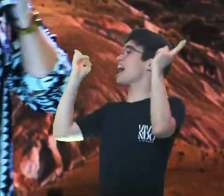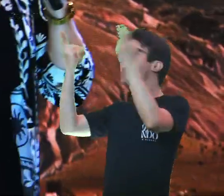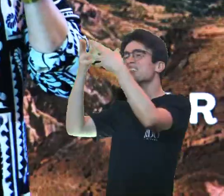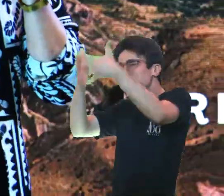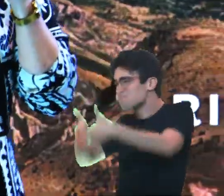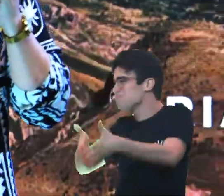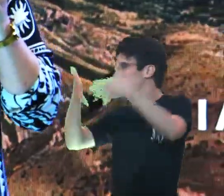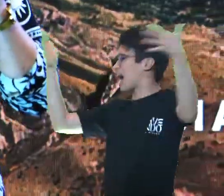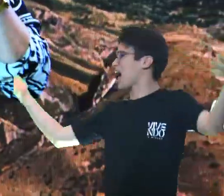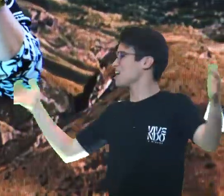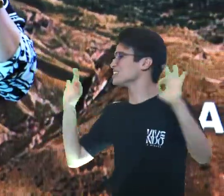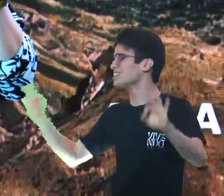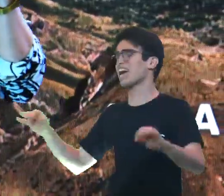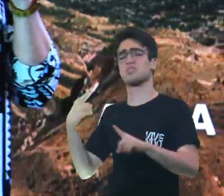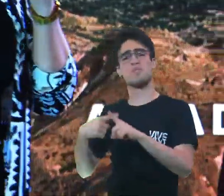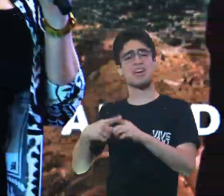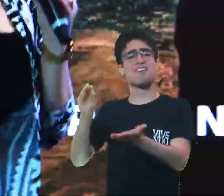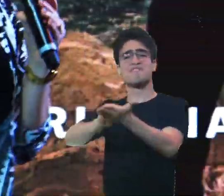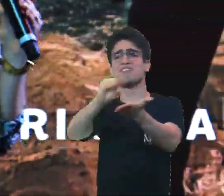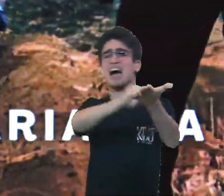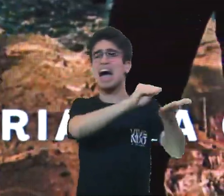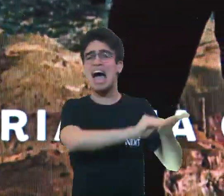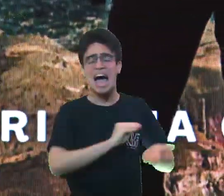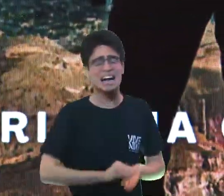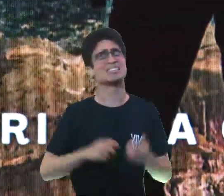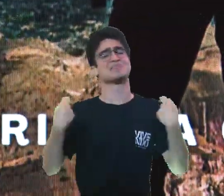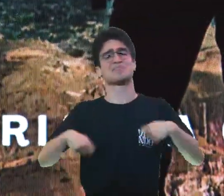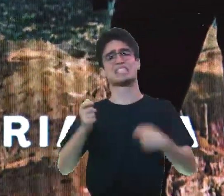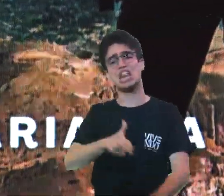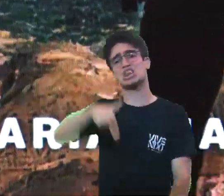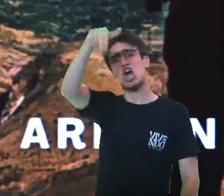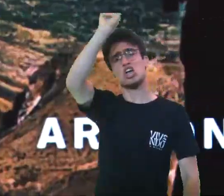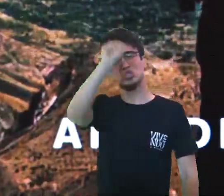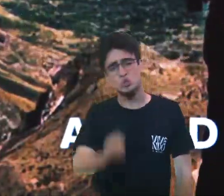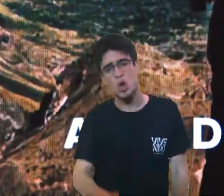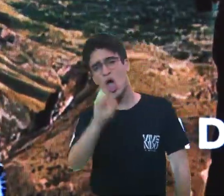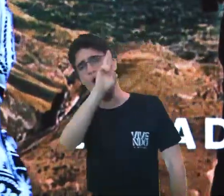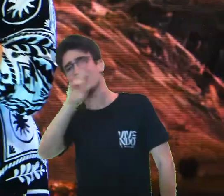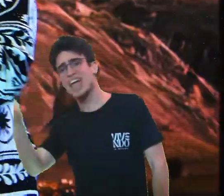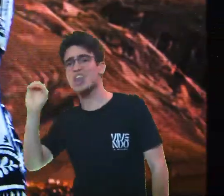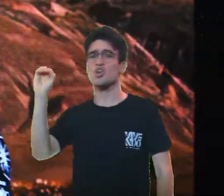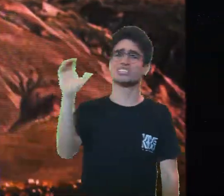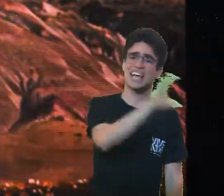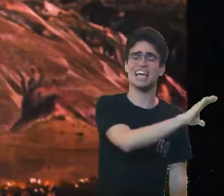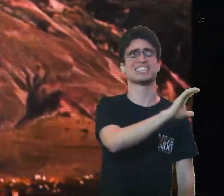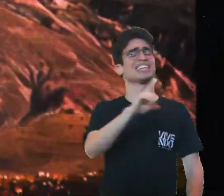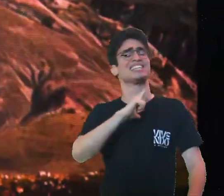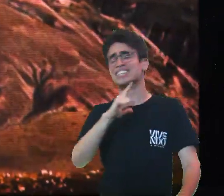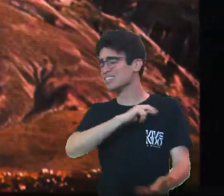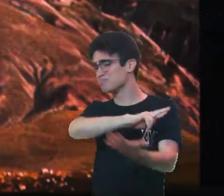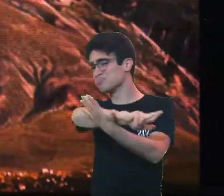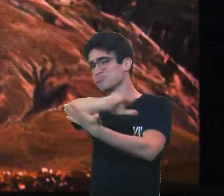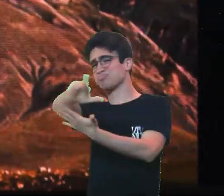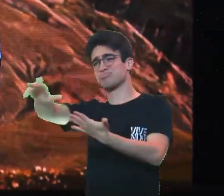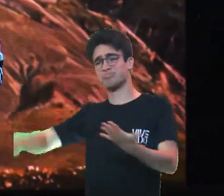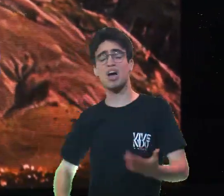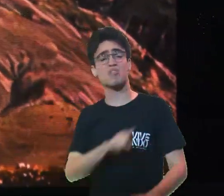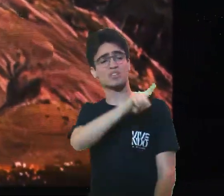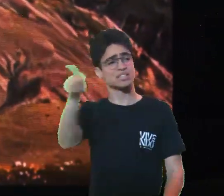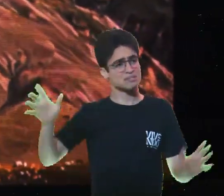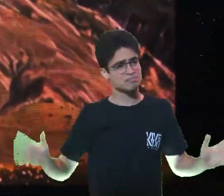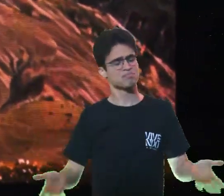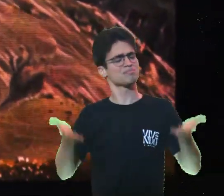vendo. A necessidade é abrangente, no norte, no sul, no oriente, no ocidente.